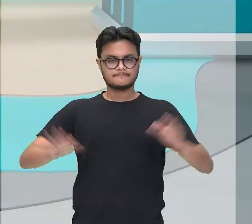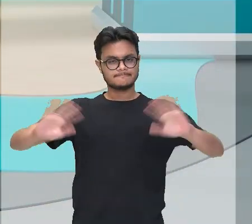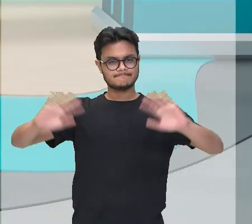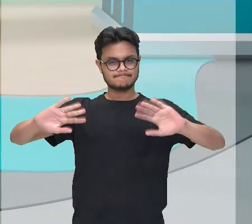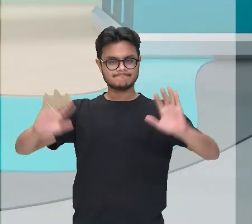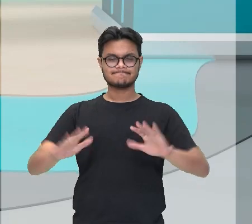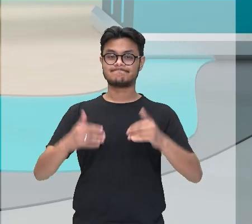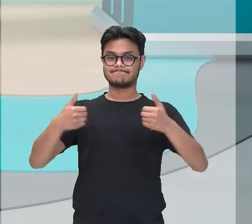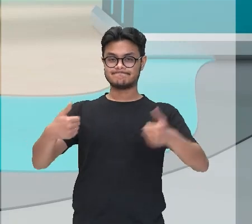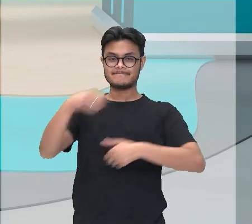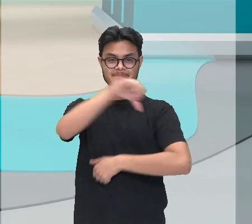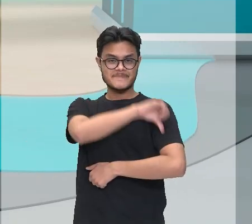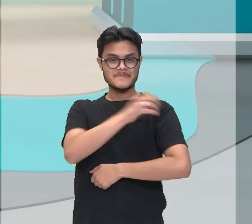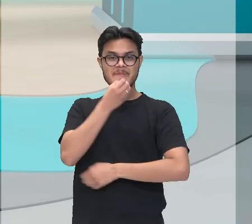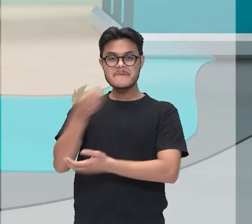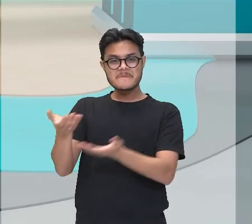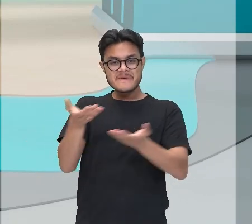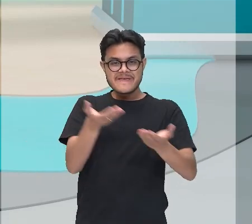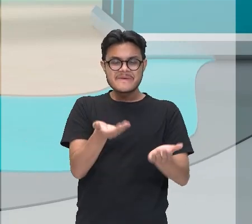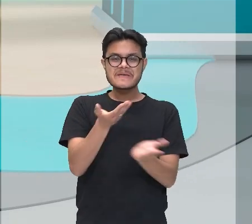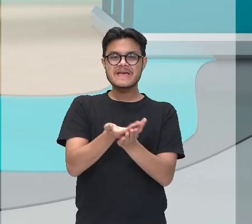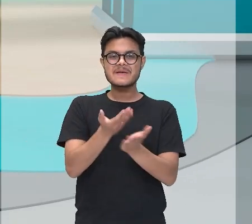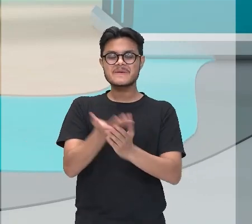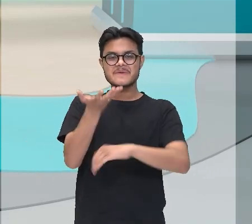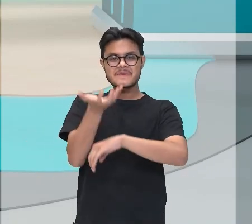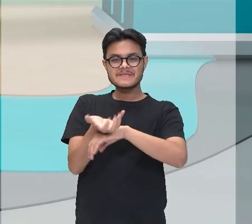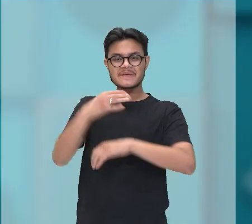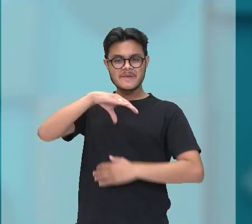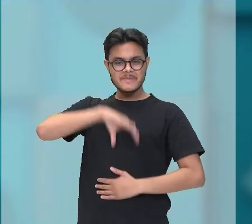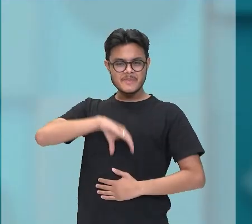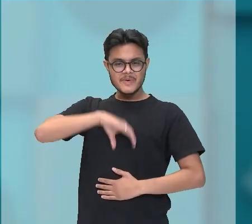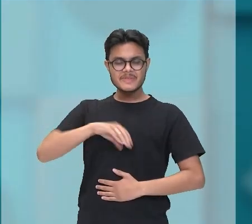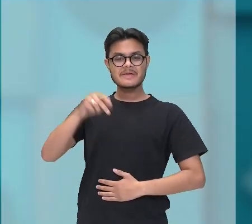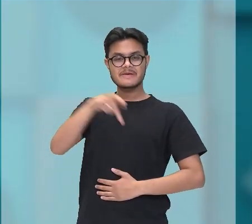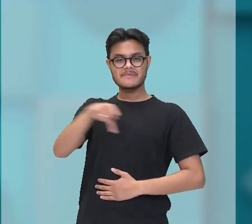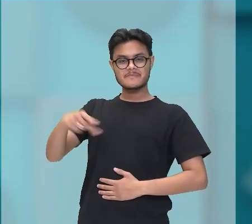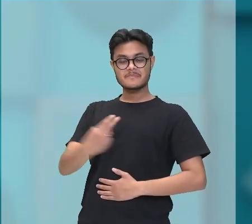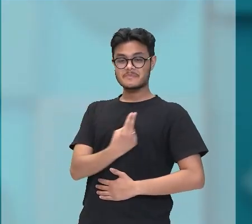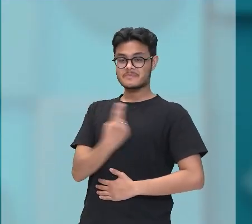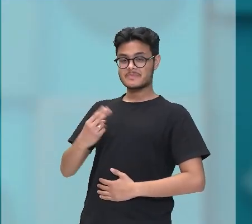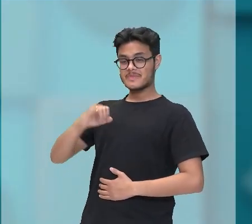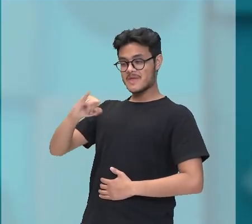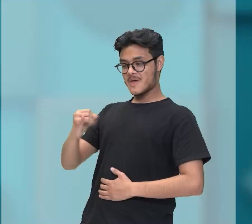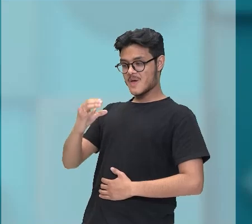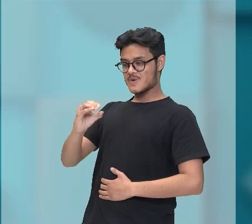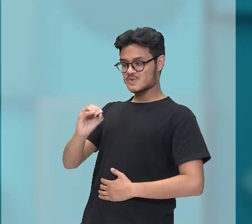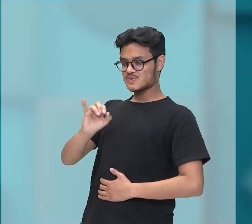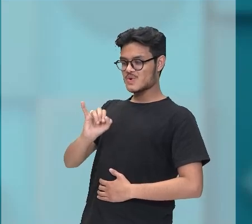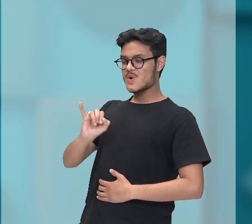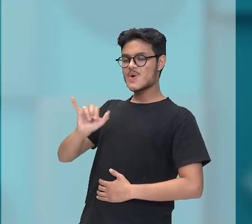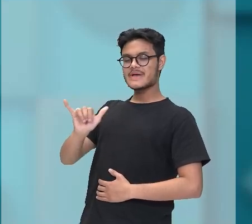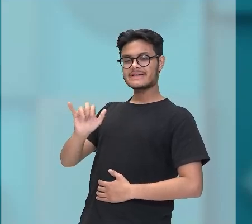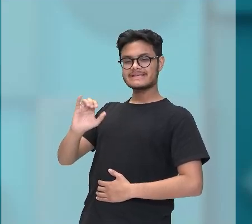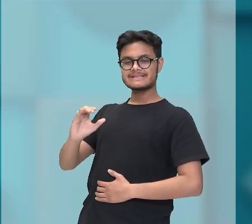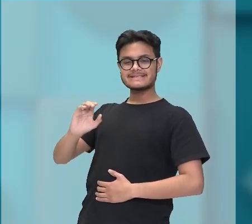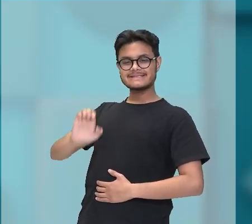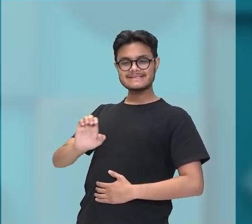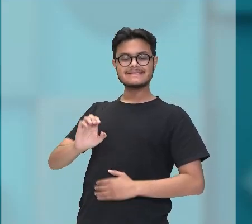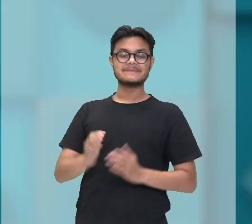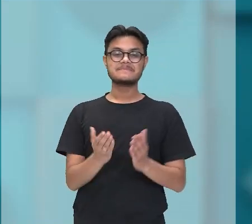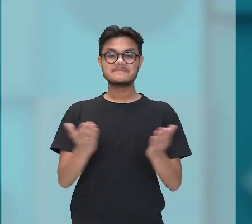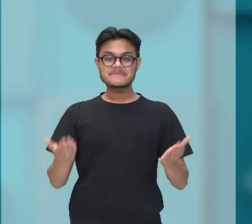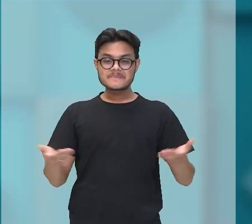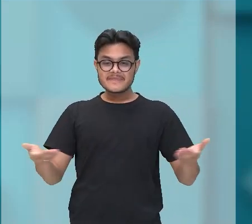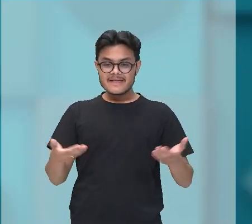Olá, pessoal do nono ano, bem-vindos a esta aula. Eu sou a professora Joyce Martins, do componente curricular de língua portuguesa,